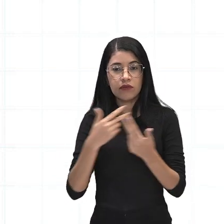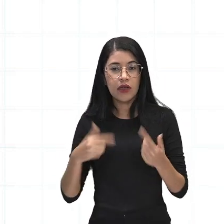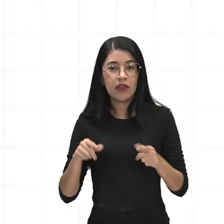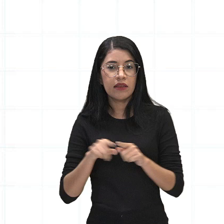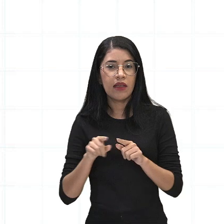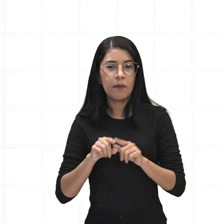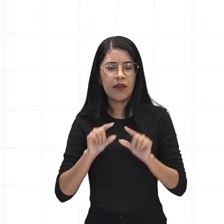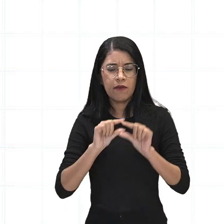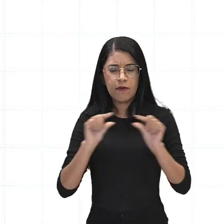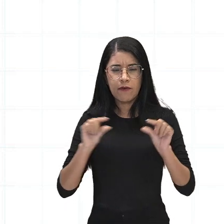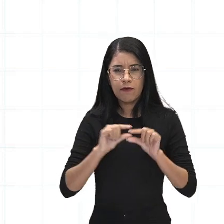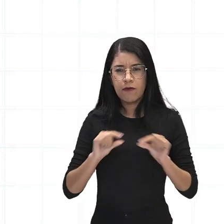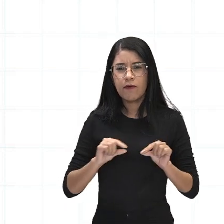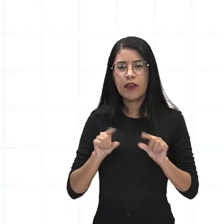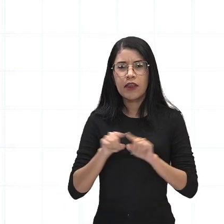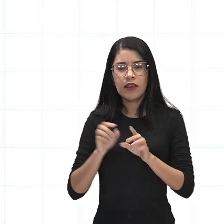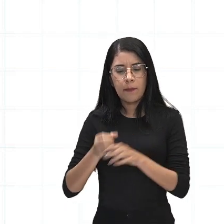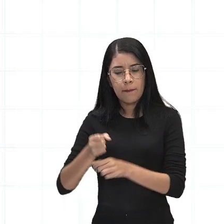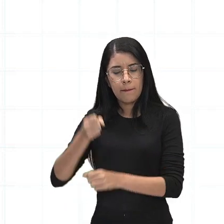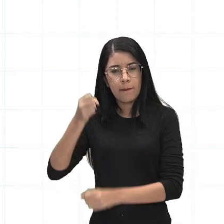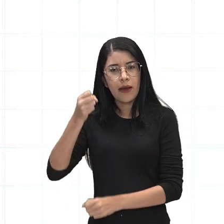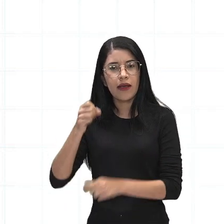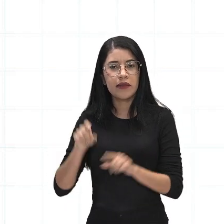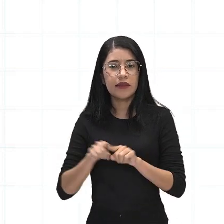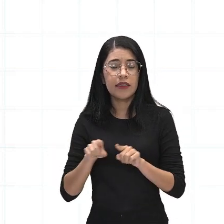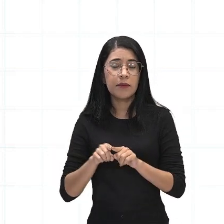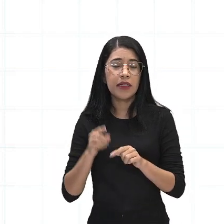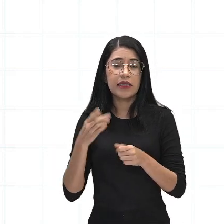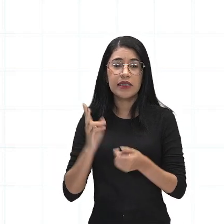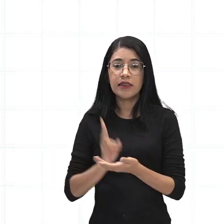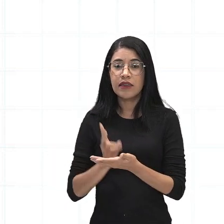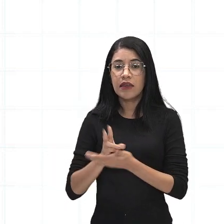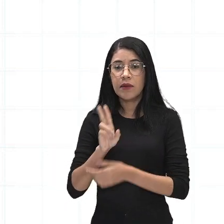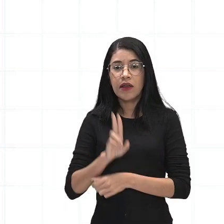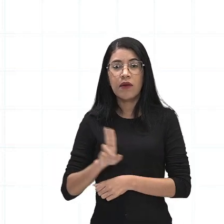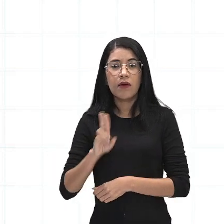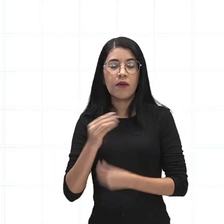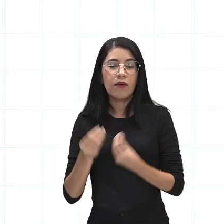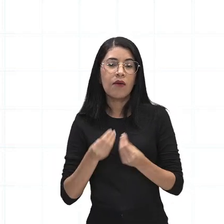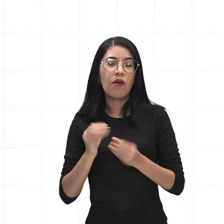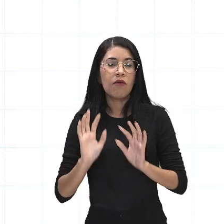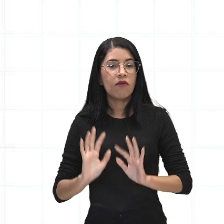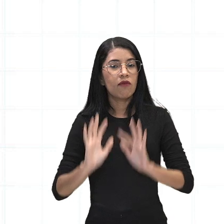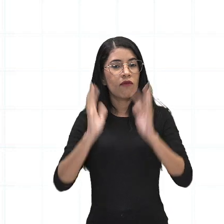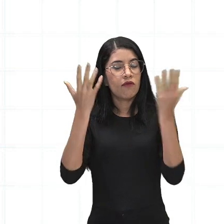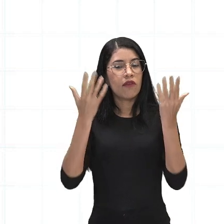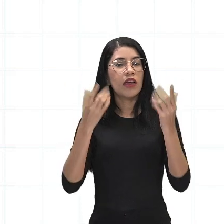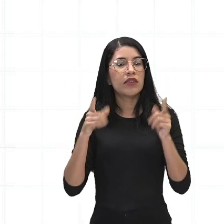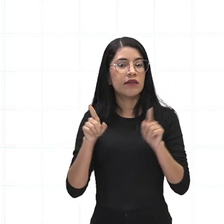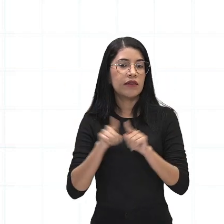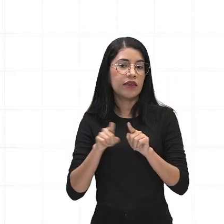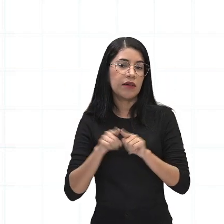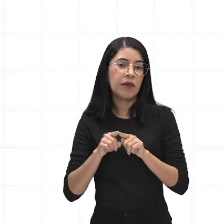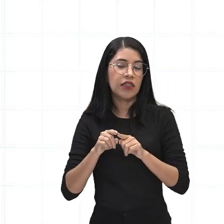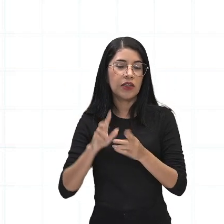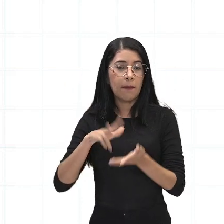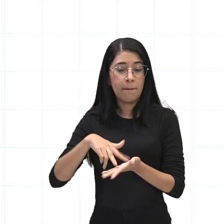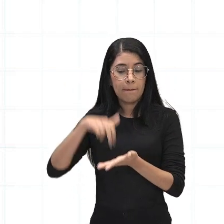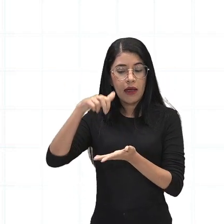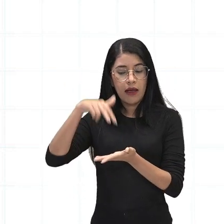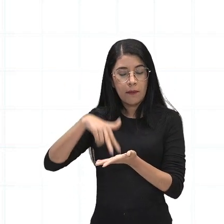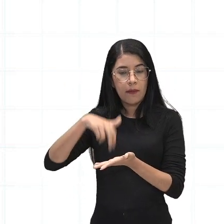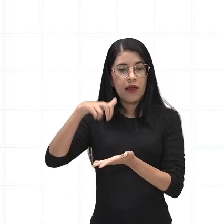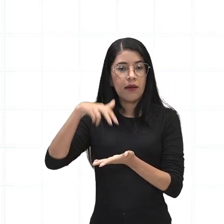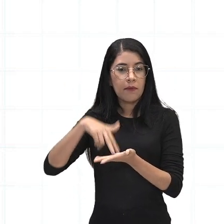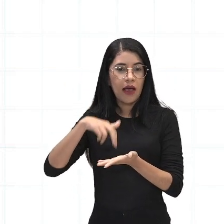bastões. O Maori Dance é frequentemente realizado em festivais e celebrações, com movimentos de pular, soltar